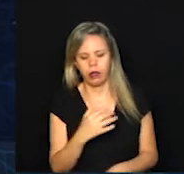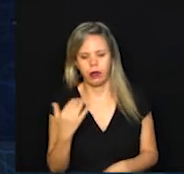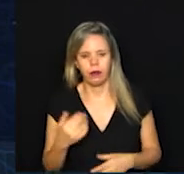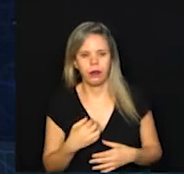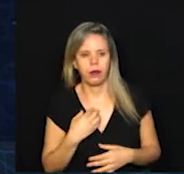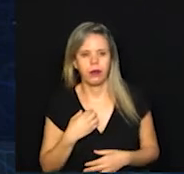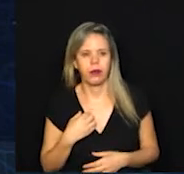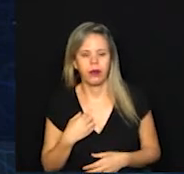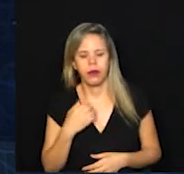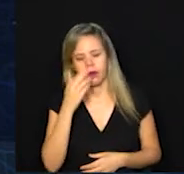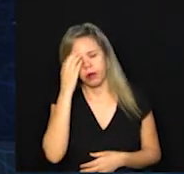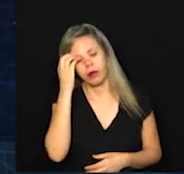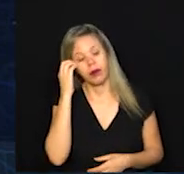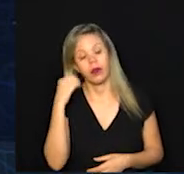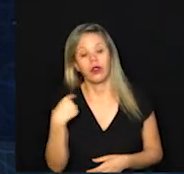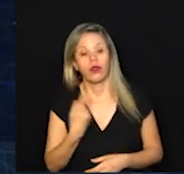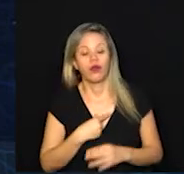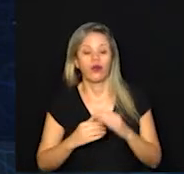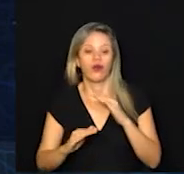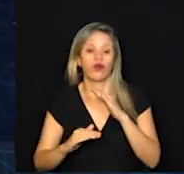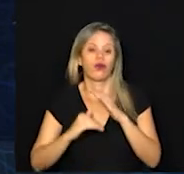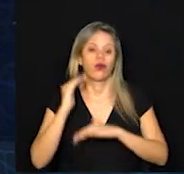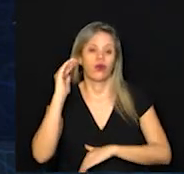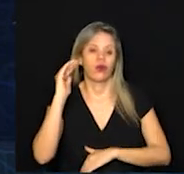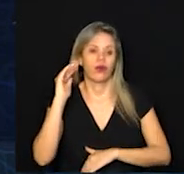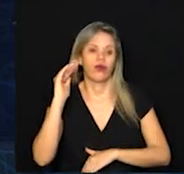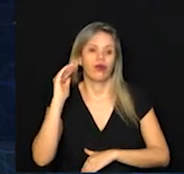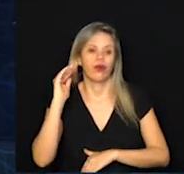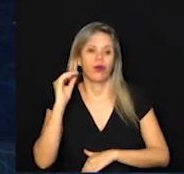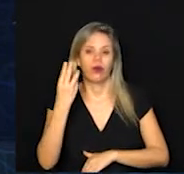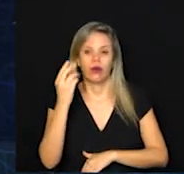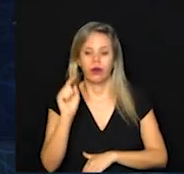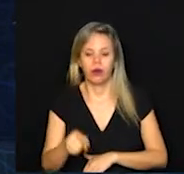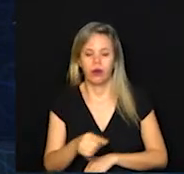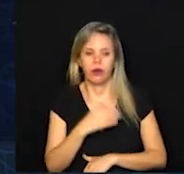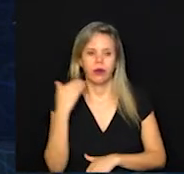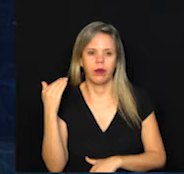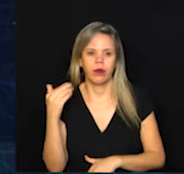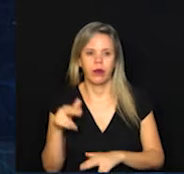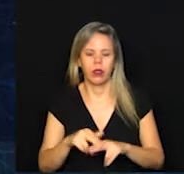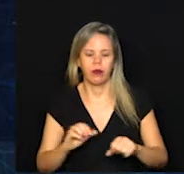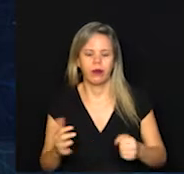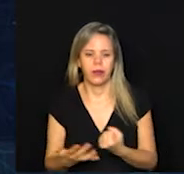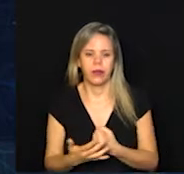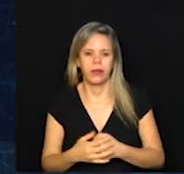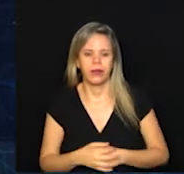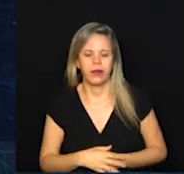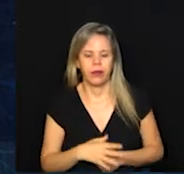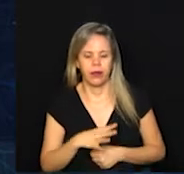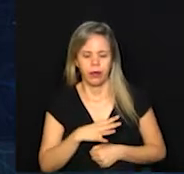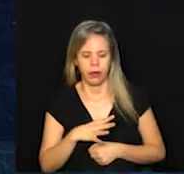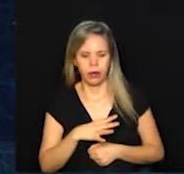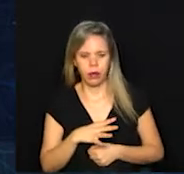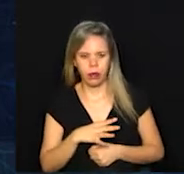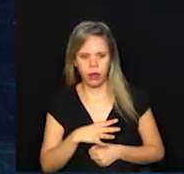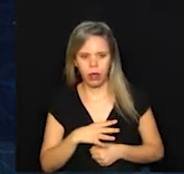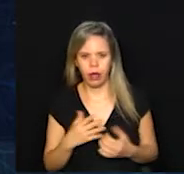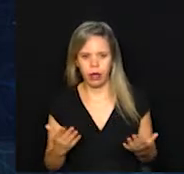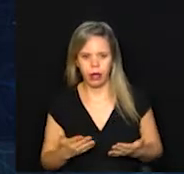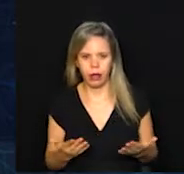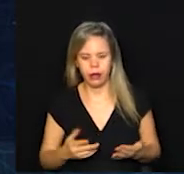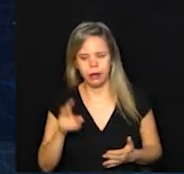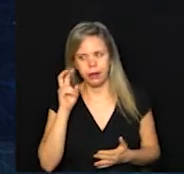óbitos e com isso nós ultrapassamos as 3 mil mortes por Covid-19 aqui na cidade. São agora,